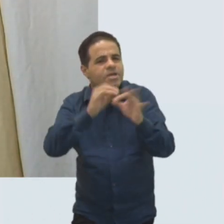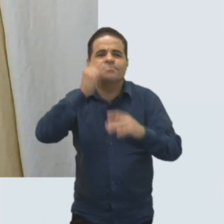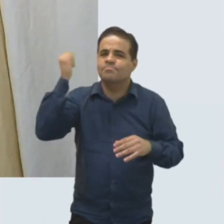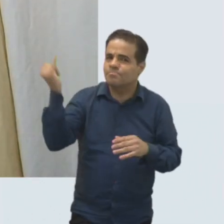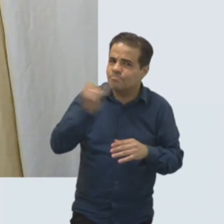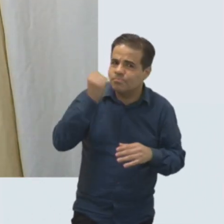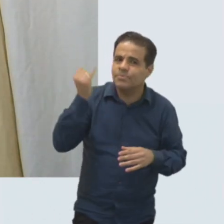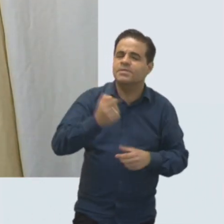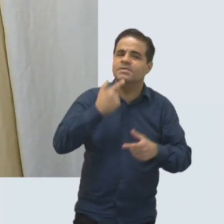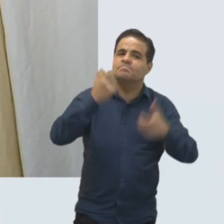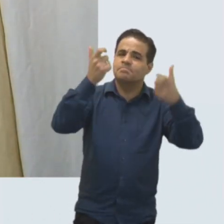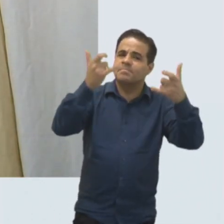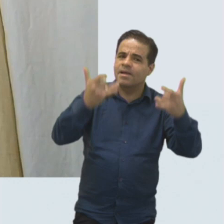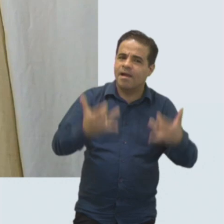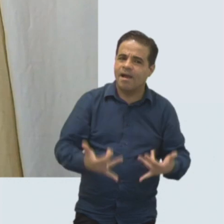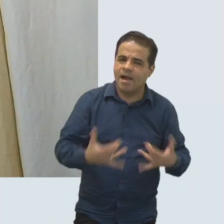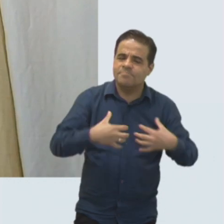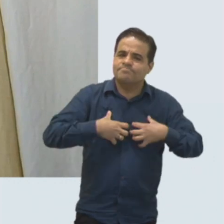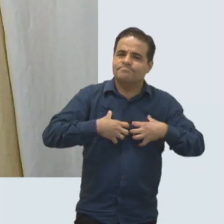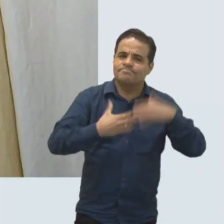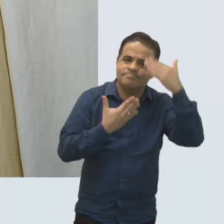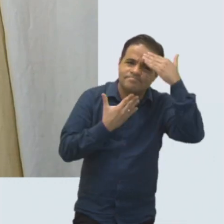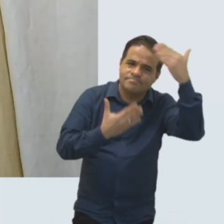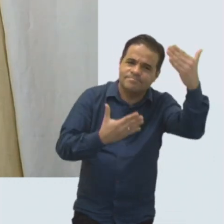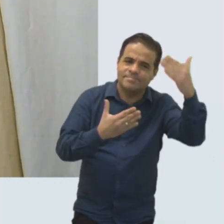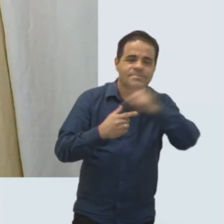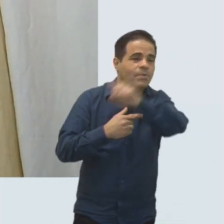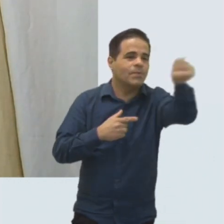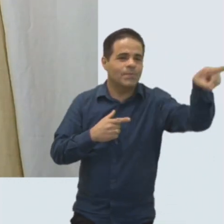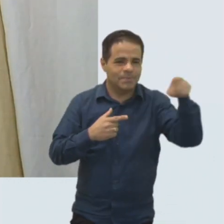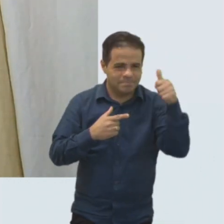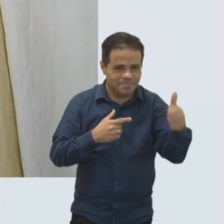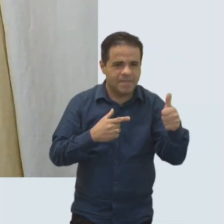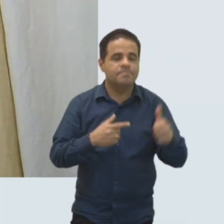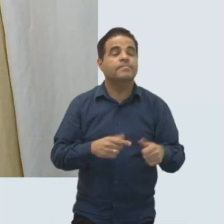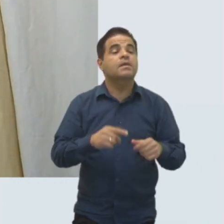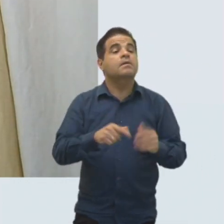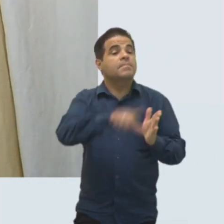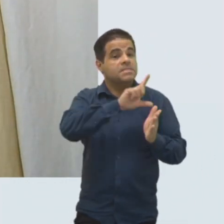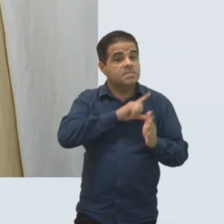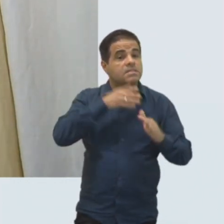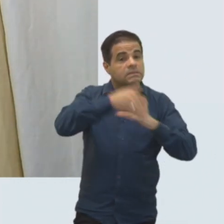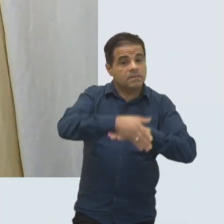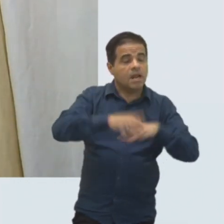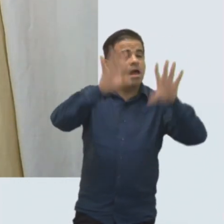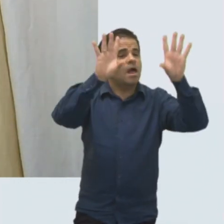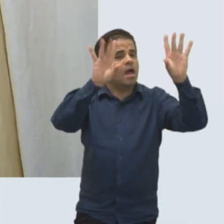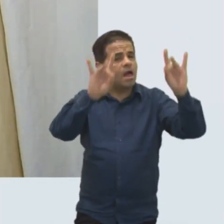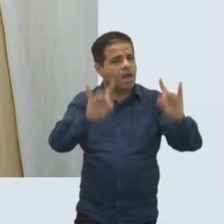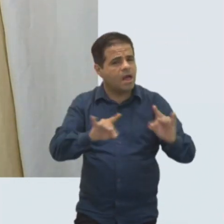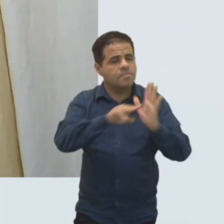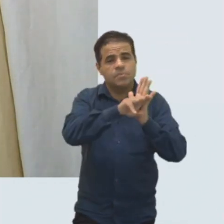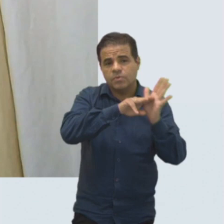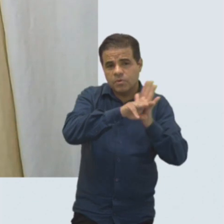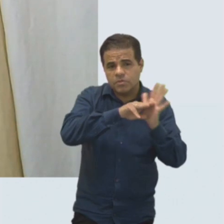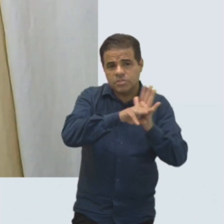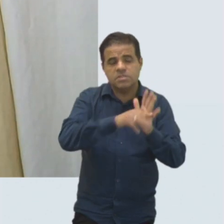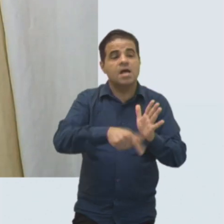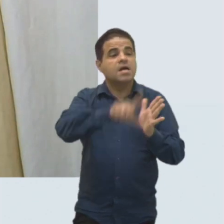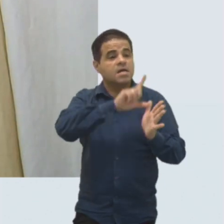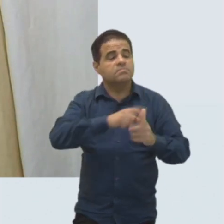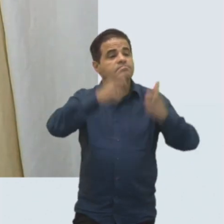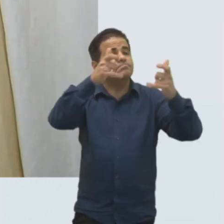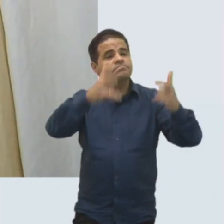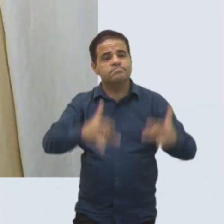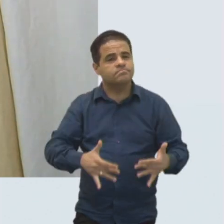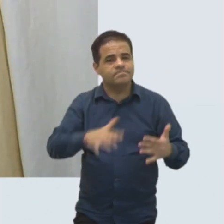né? E fica meu agradecimento aqui. Bom, para a gente poder falar de metodologia ativa, antes eu tenho que falar sobre o contexto